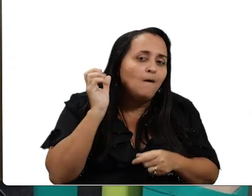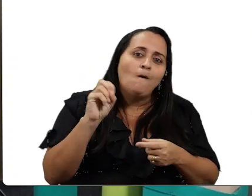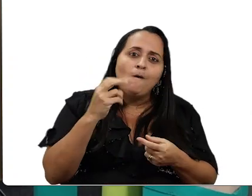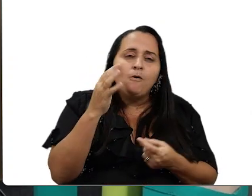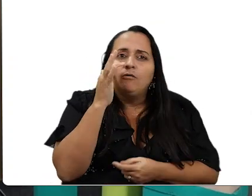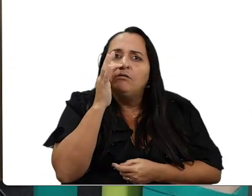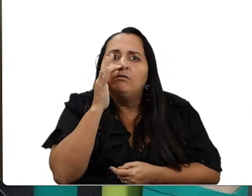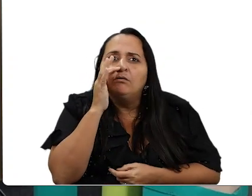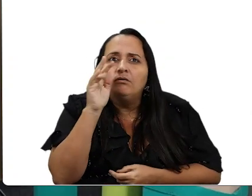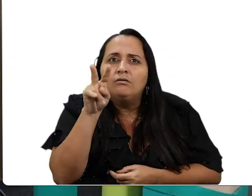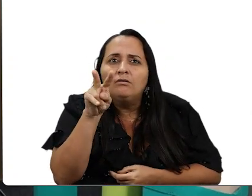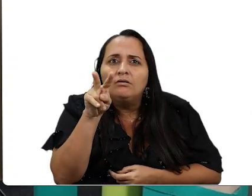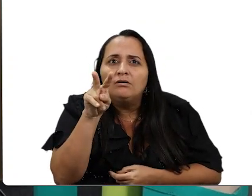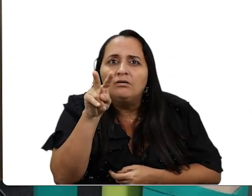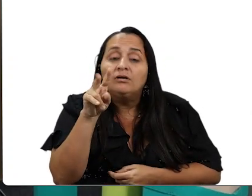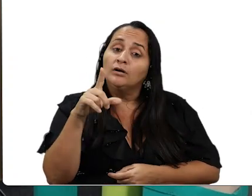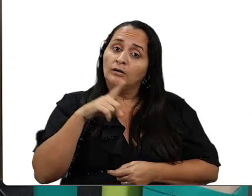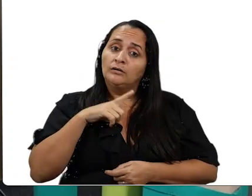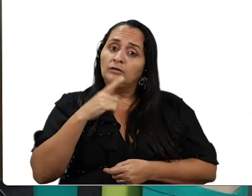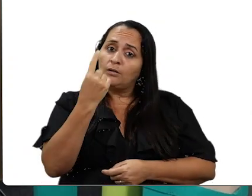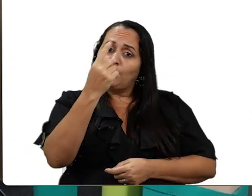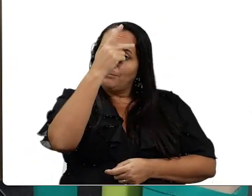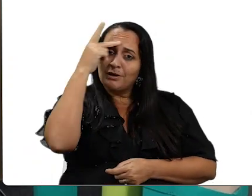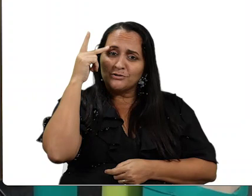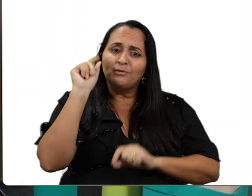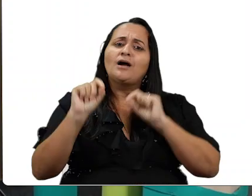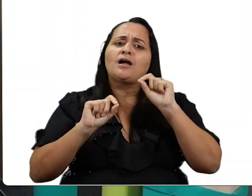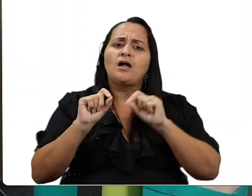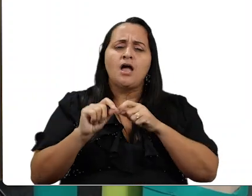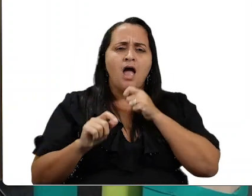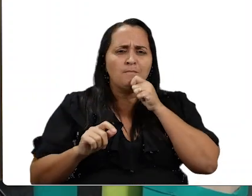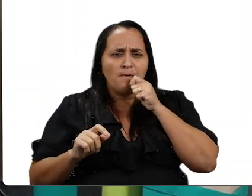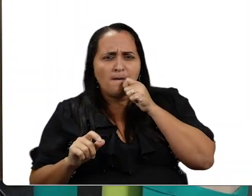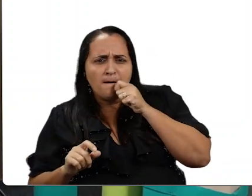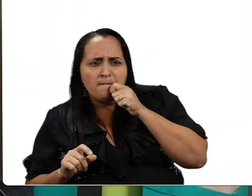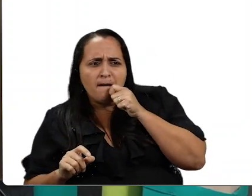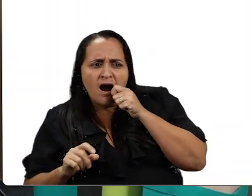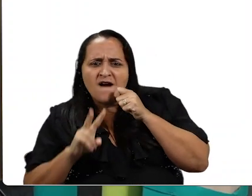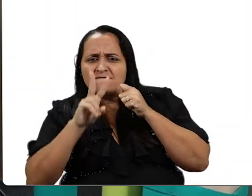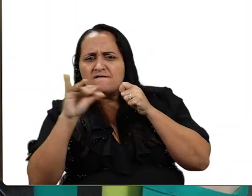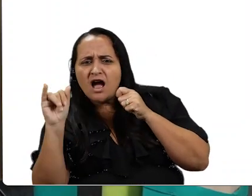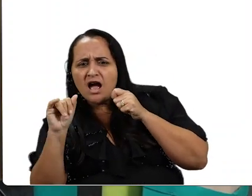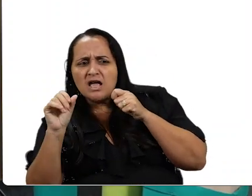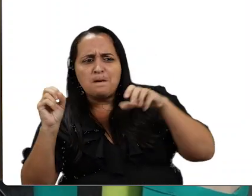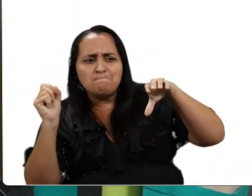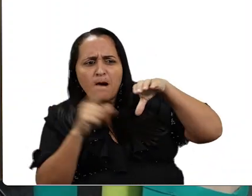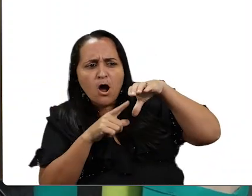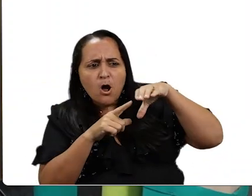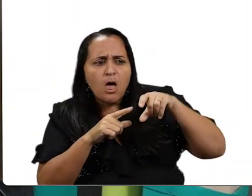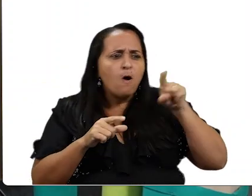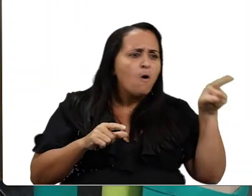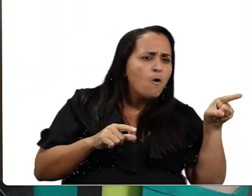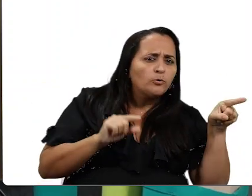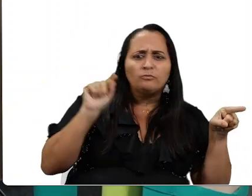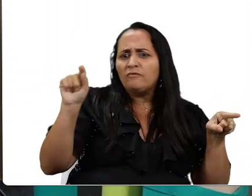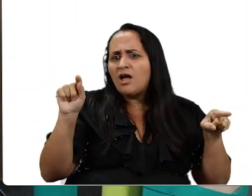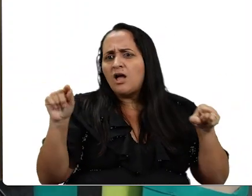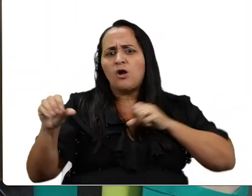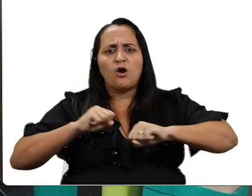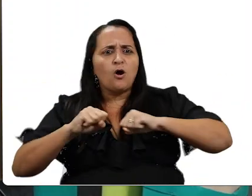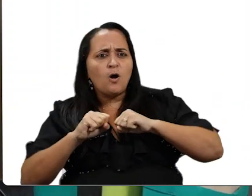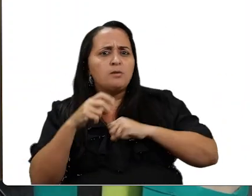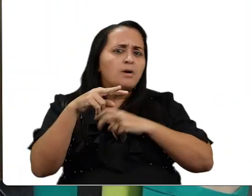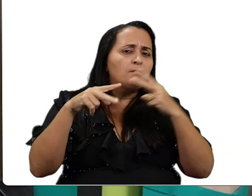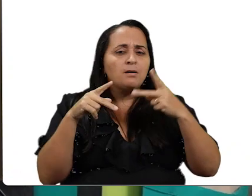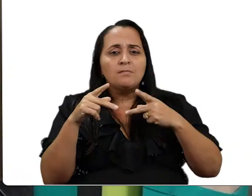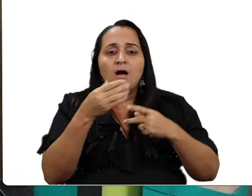futebol tem uma pessoa muito importante, que é o narrador. Sem o narrador, você não consegue compreender o